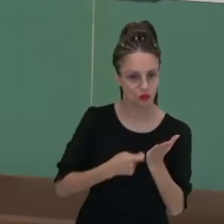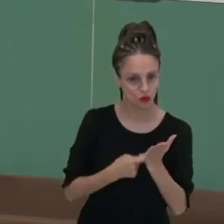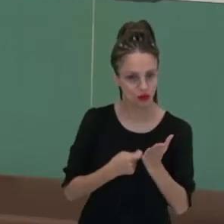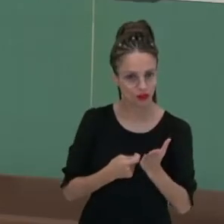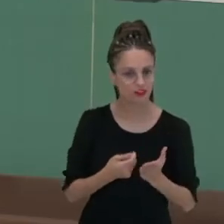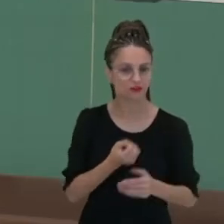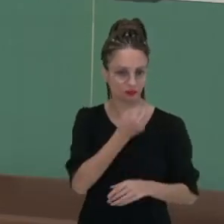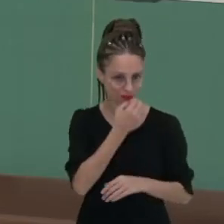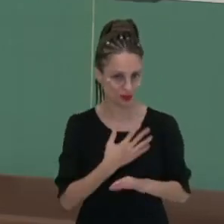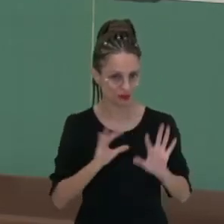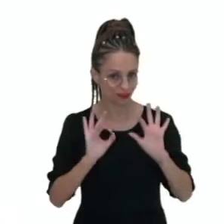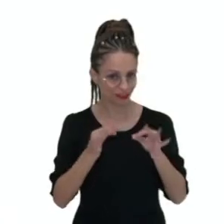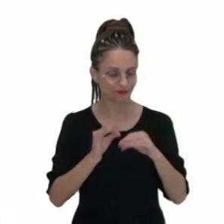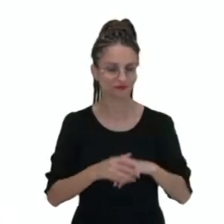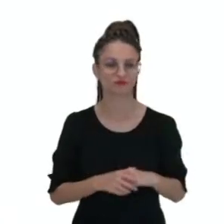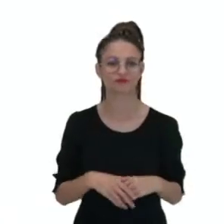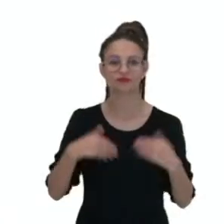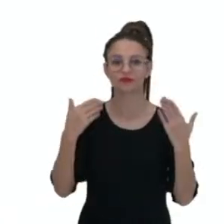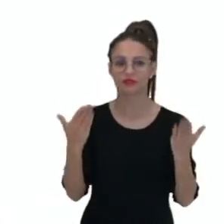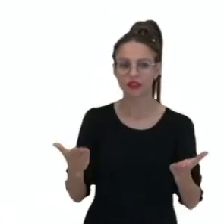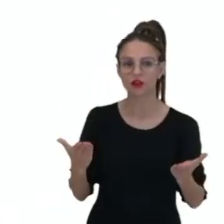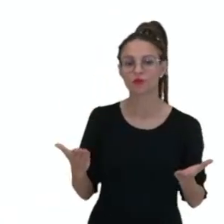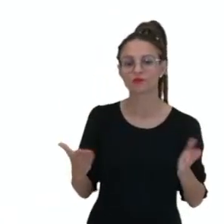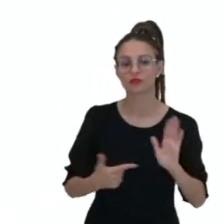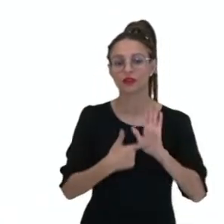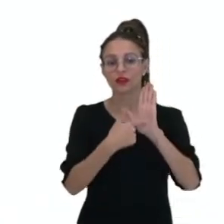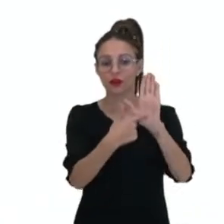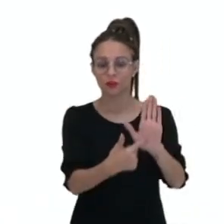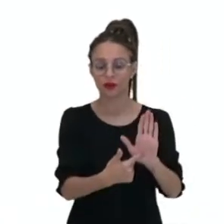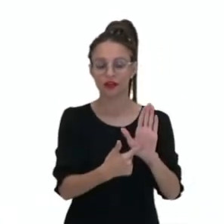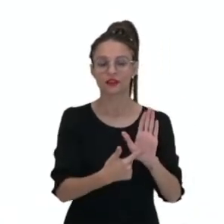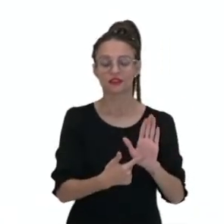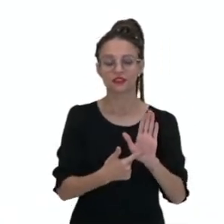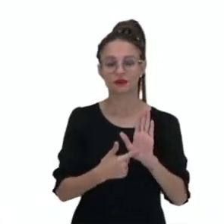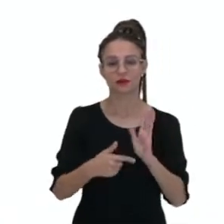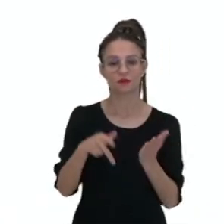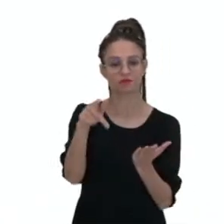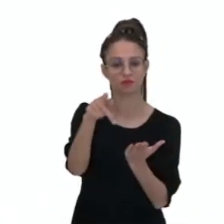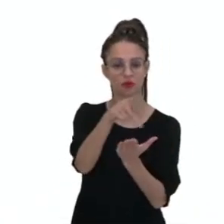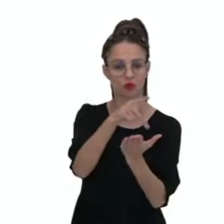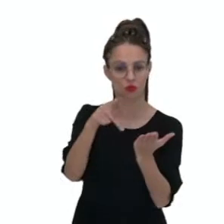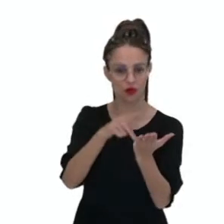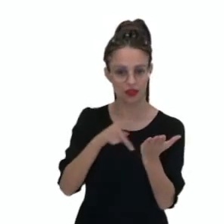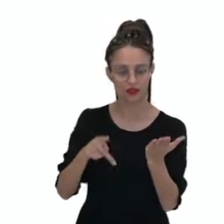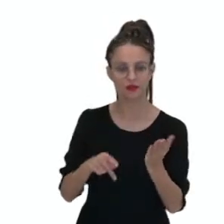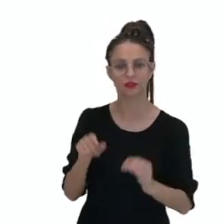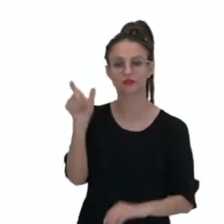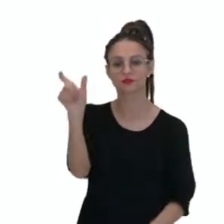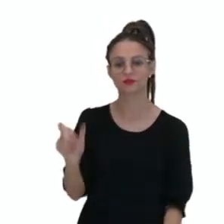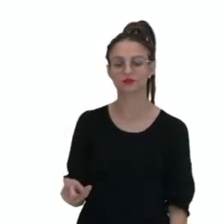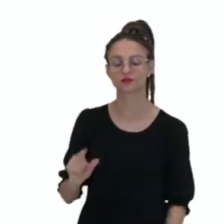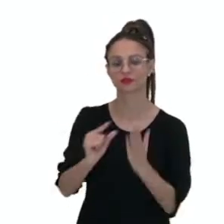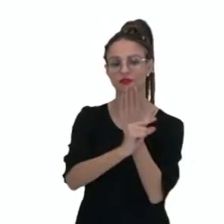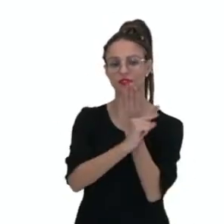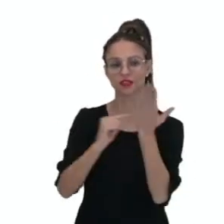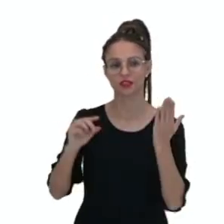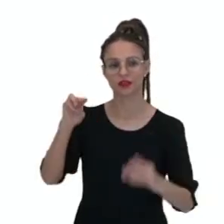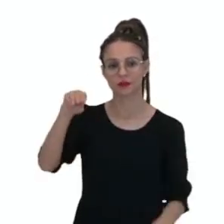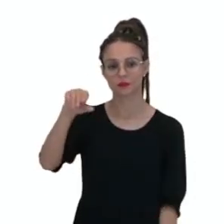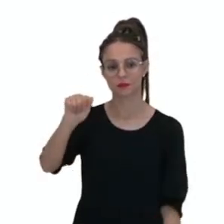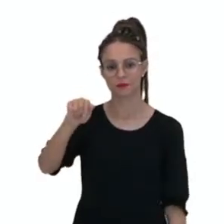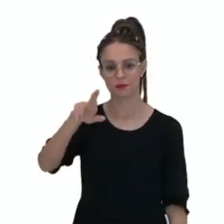Bom isso, né? Então, com isso, te apresento os poemas de Mário Quintana. Olha